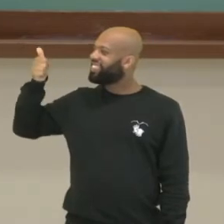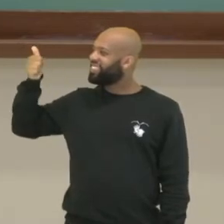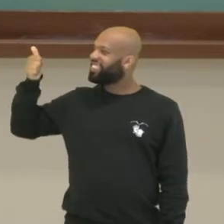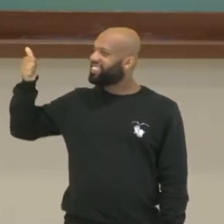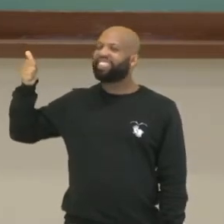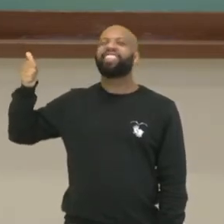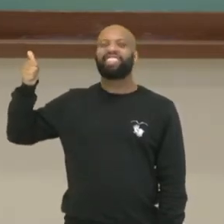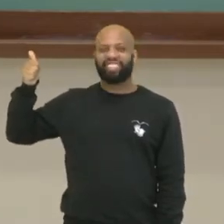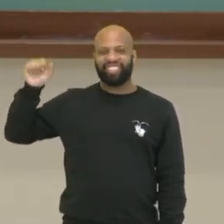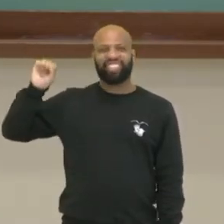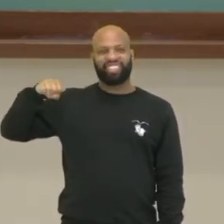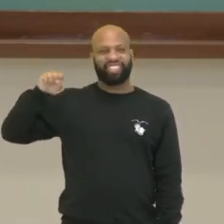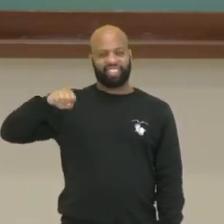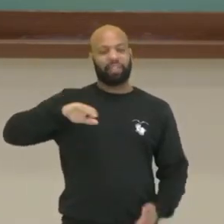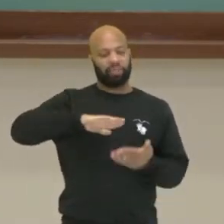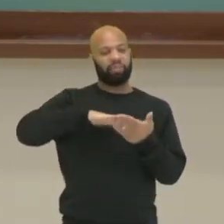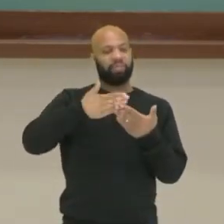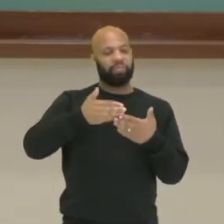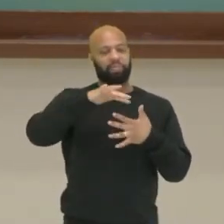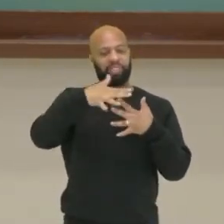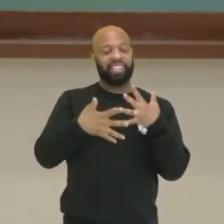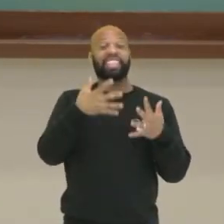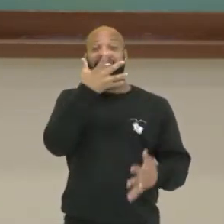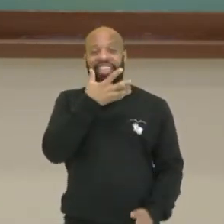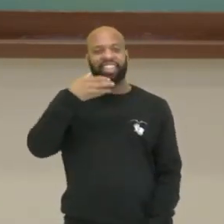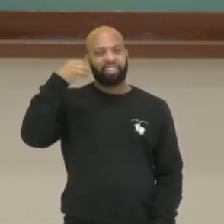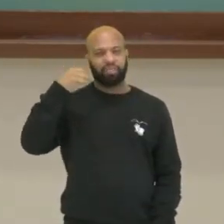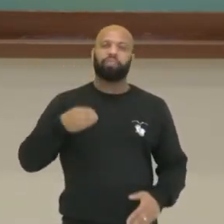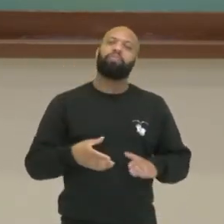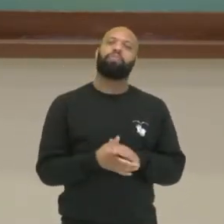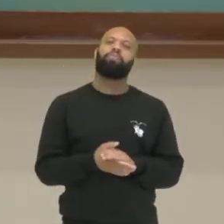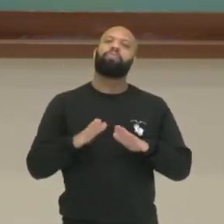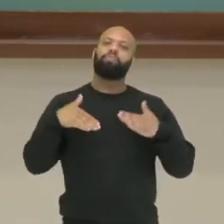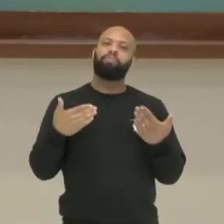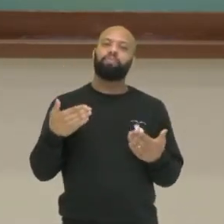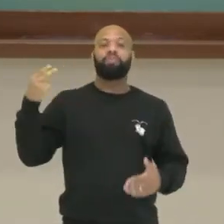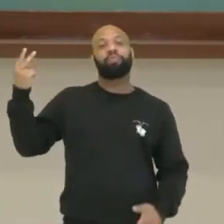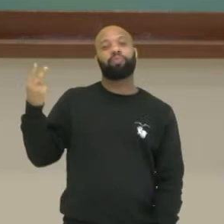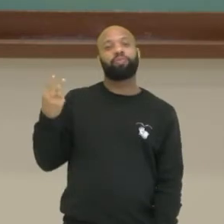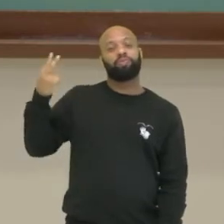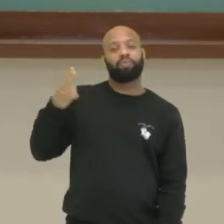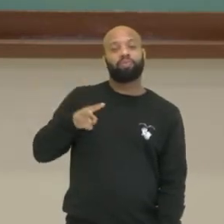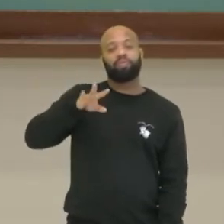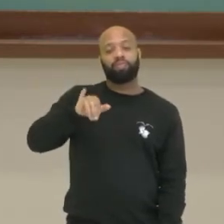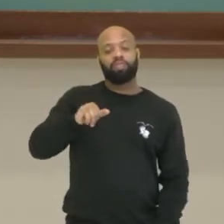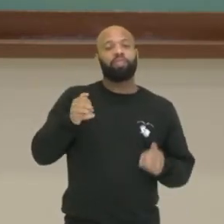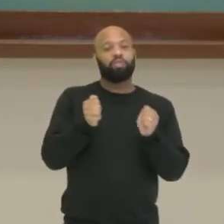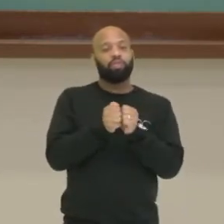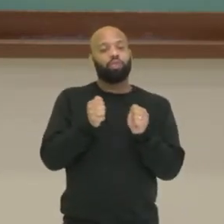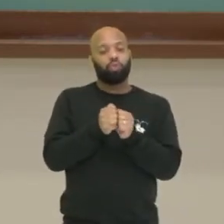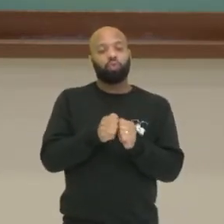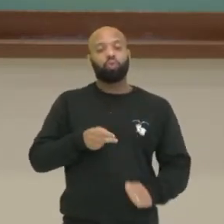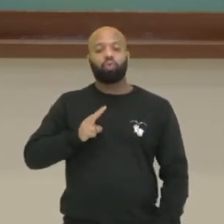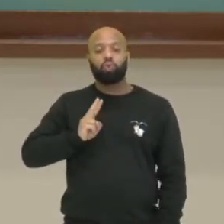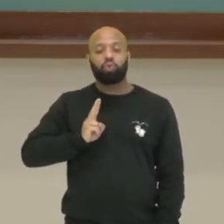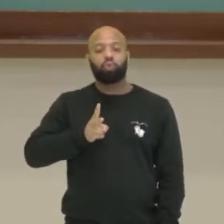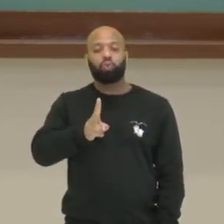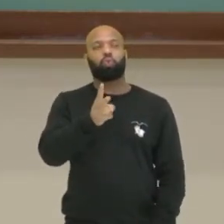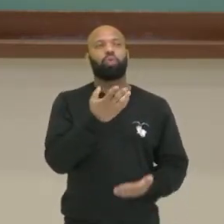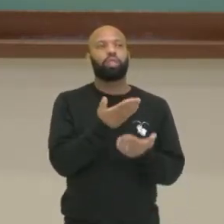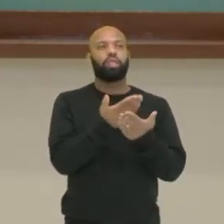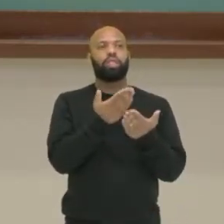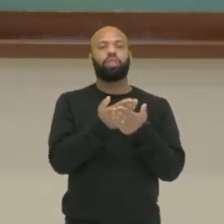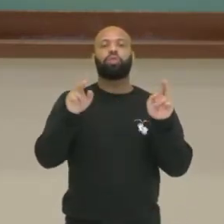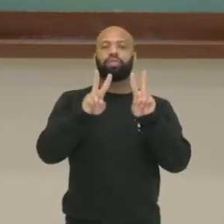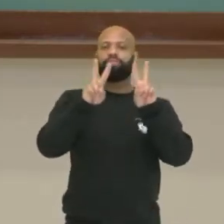caro? Belezinha? Isso aí, moçada! Então nós vamos dar continuidade à nossa aula.